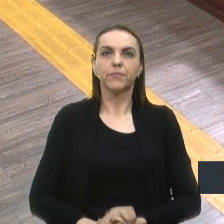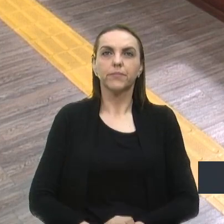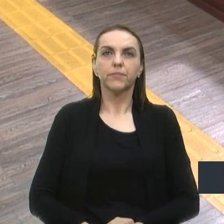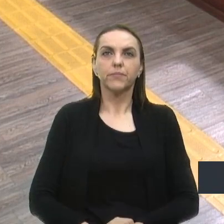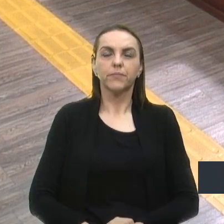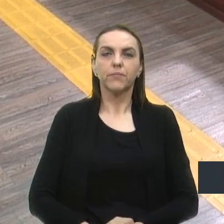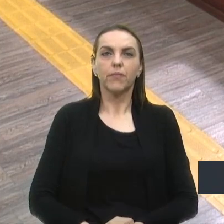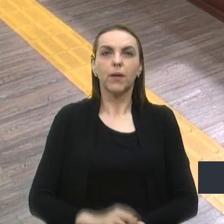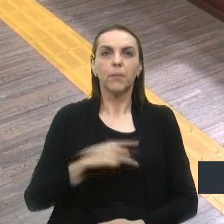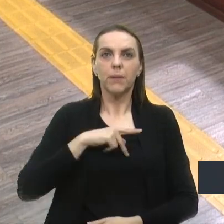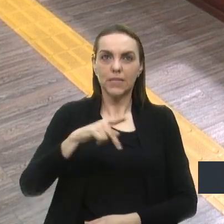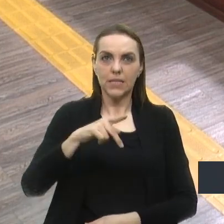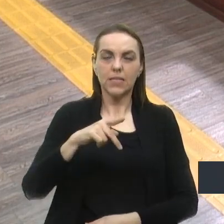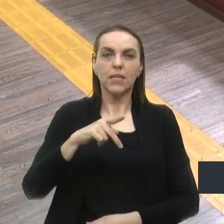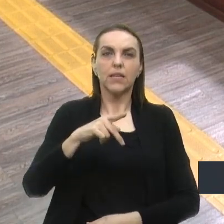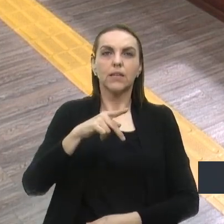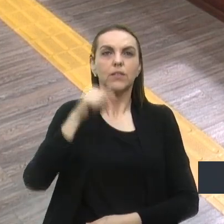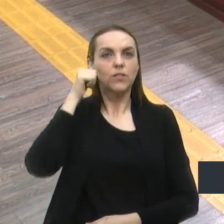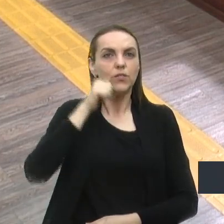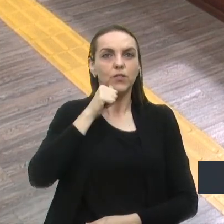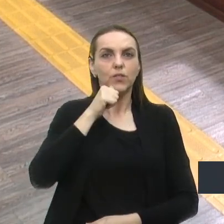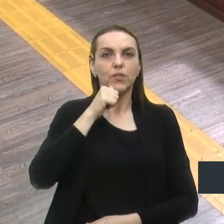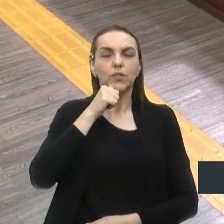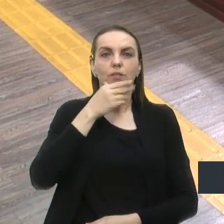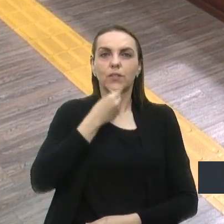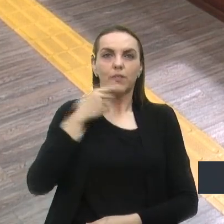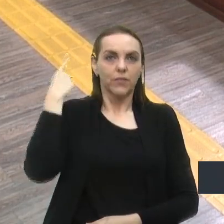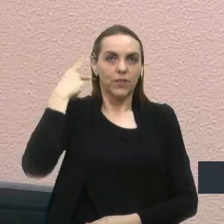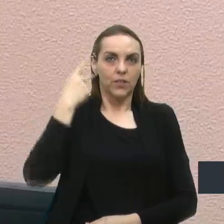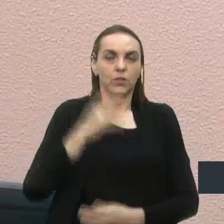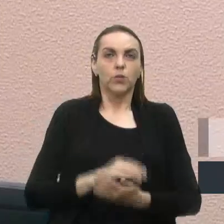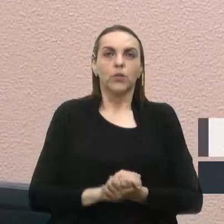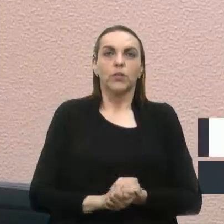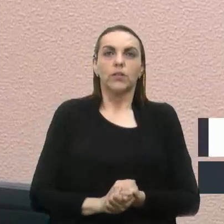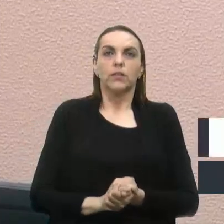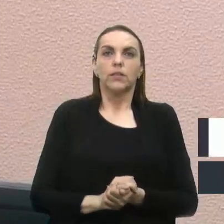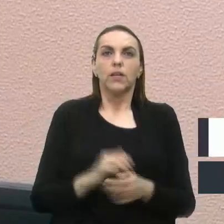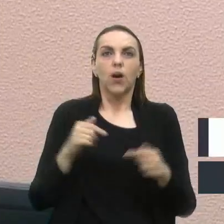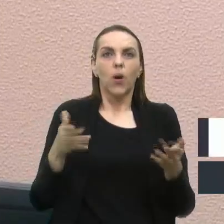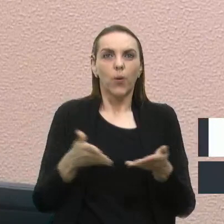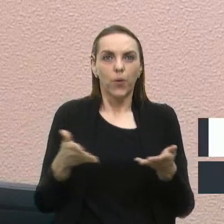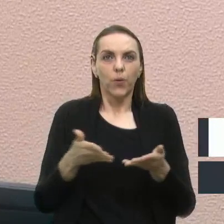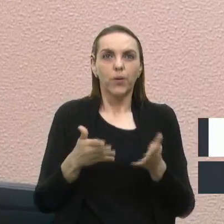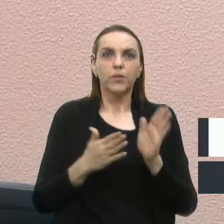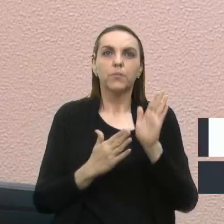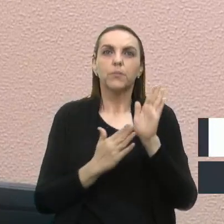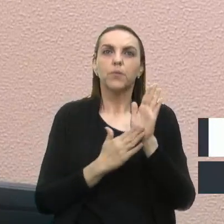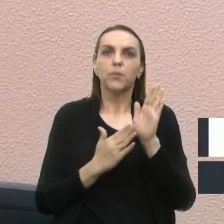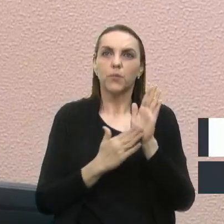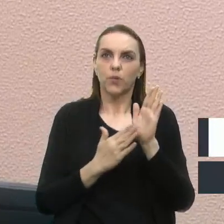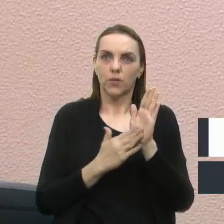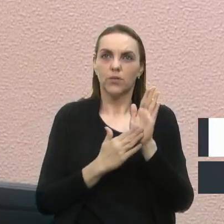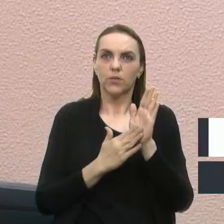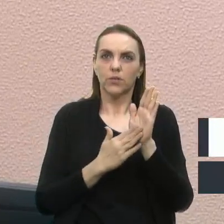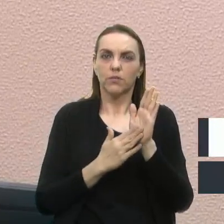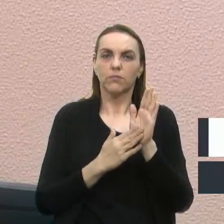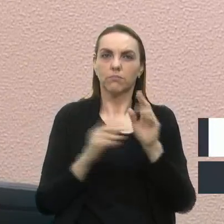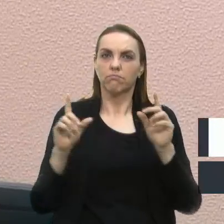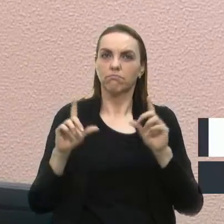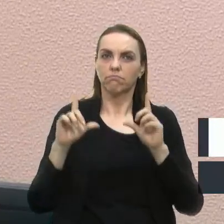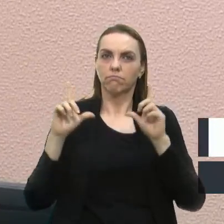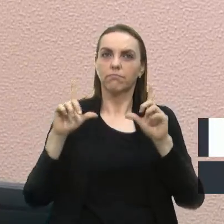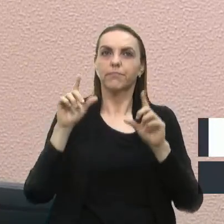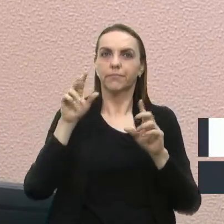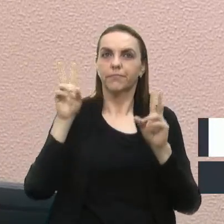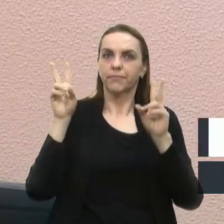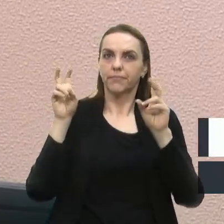Senhor presidente, senhoras e senhores vereadores, a gente aqui hoje vem propor este título de cidadão